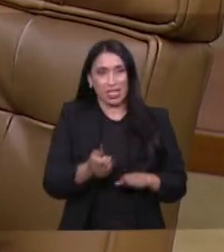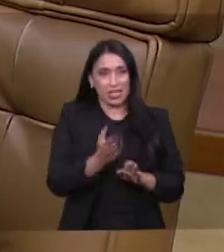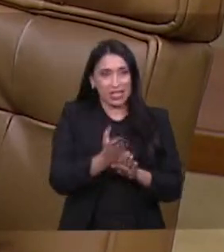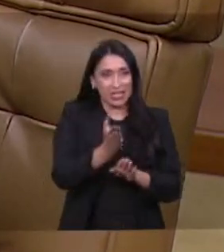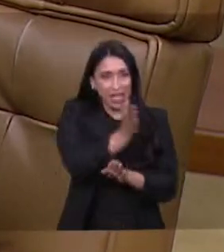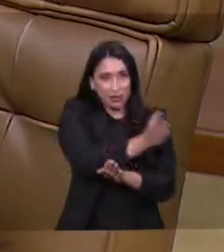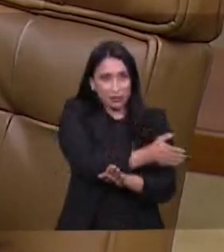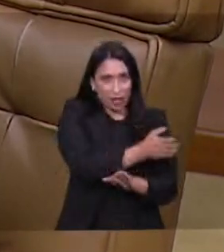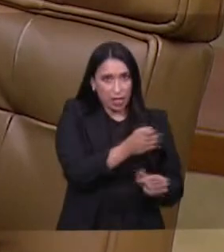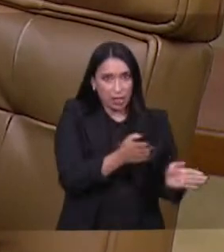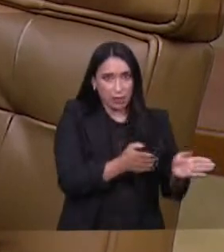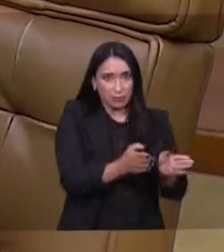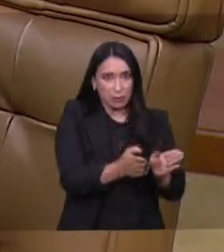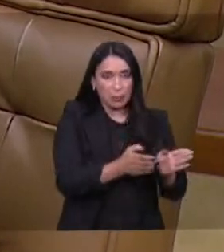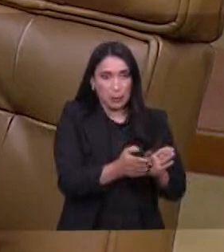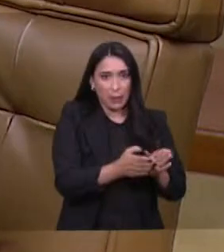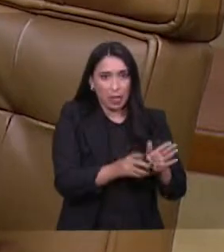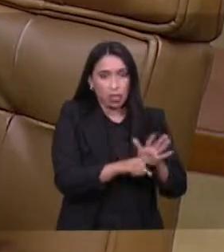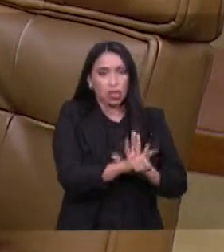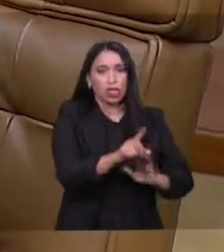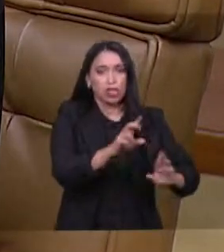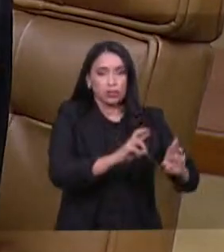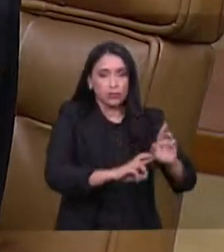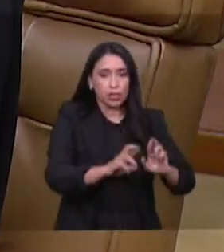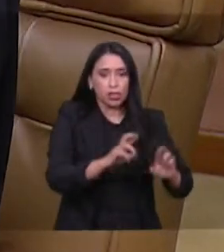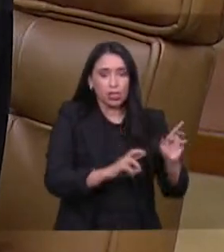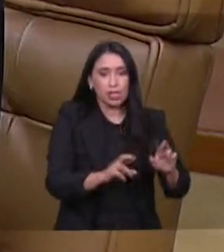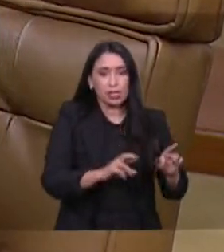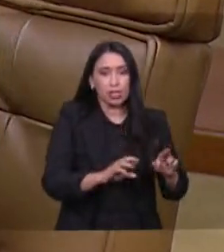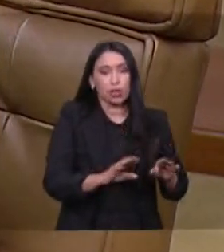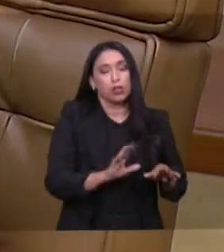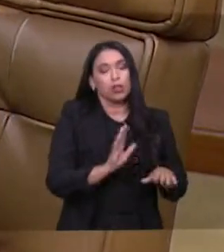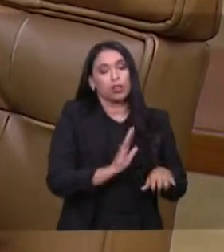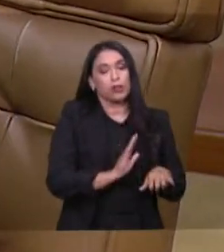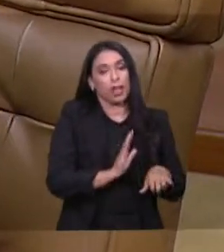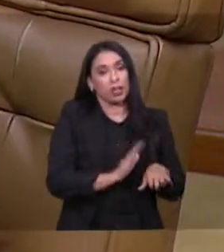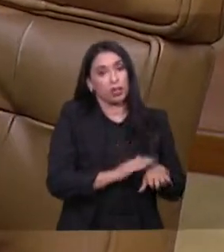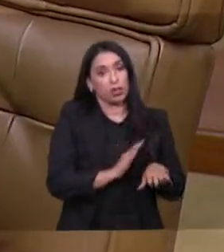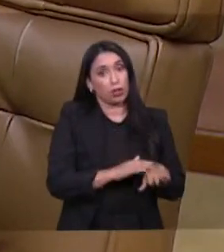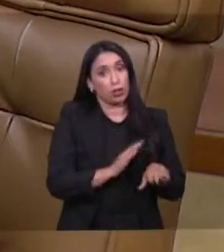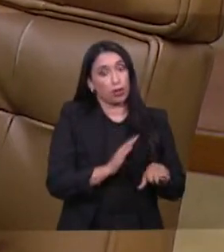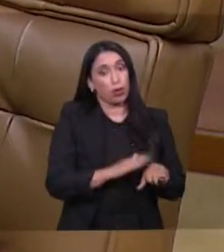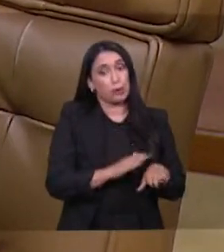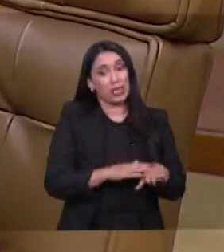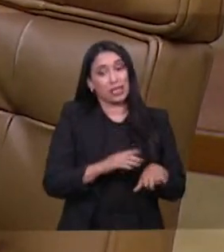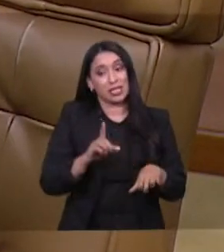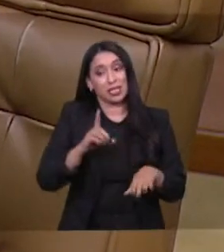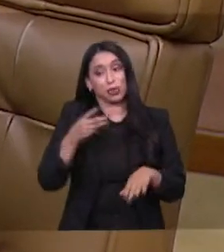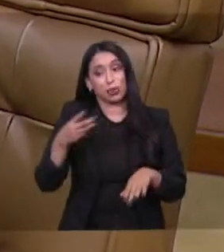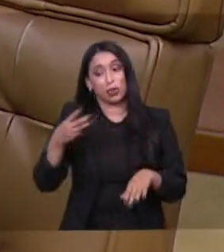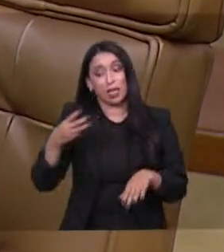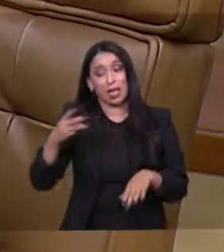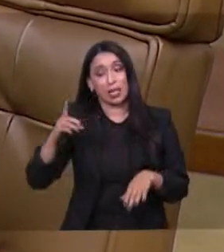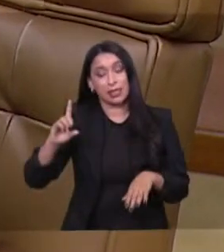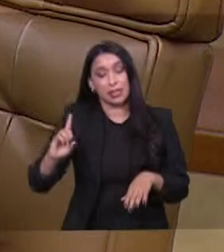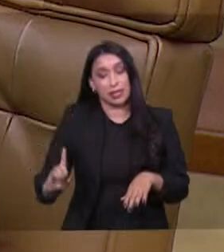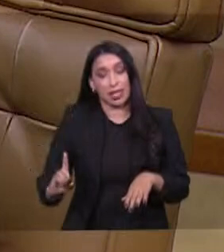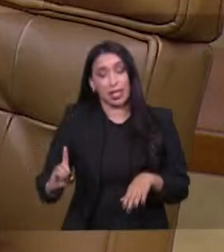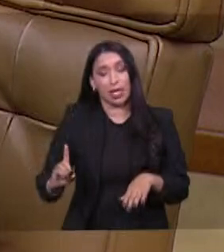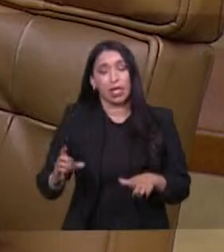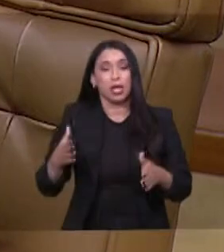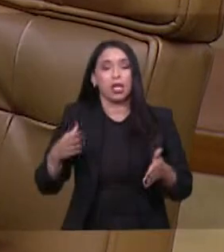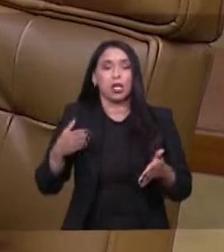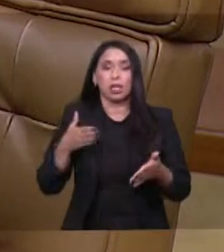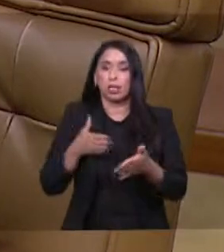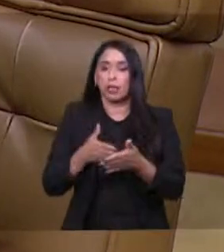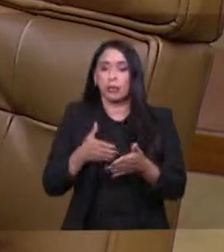qualquer ato decisório incluído nas competências do artigo 3B deste código ficará impedido